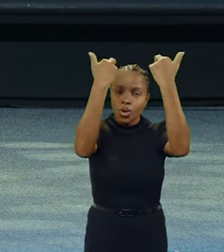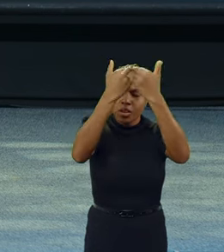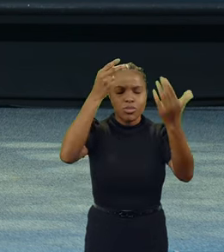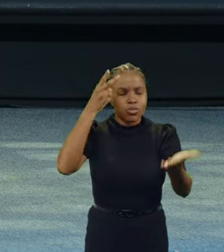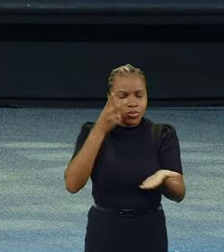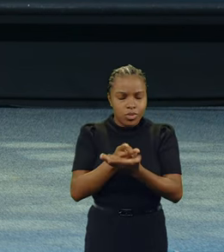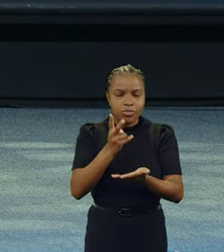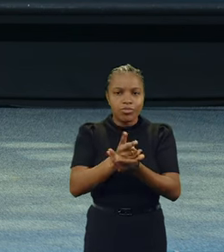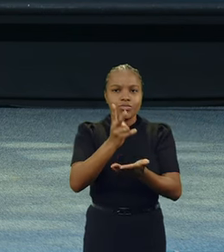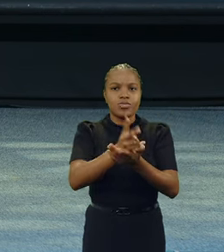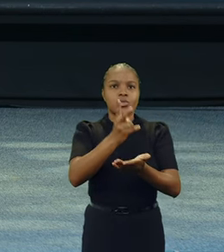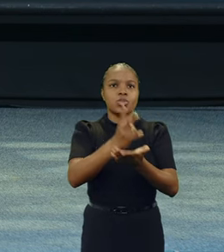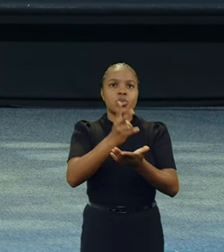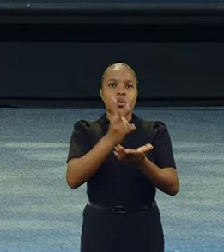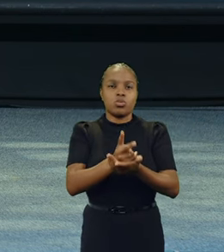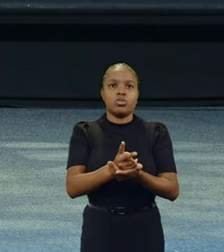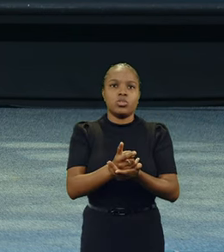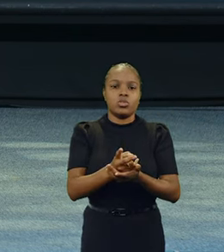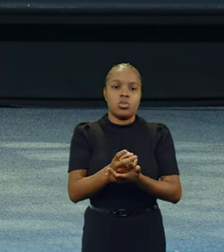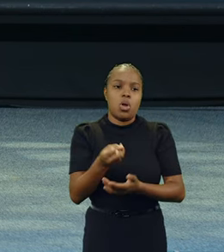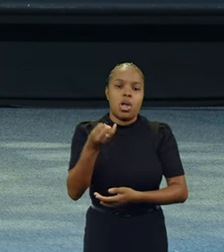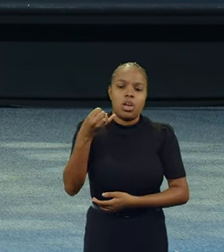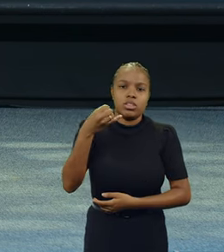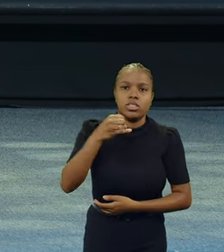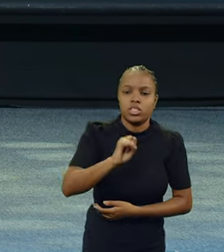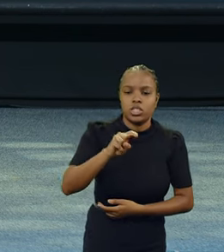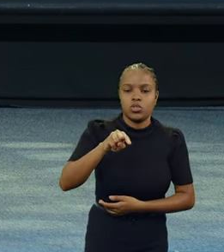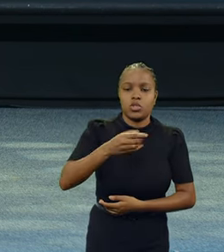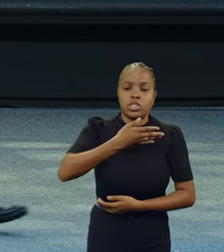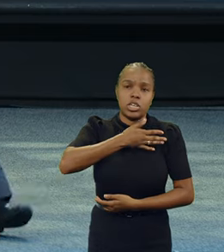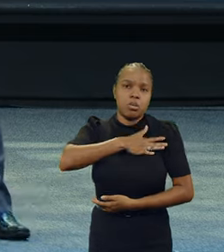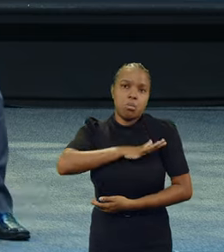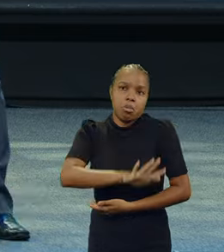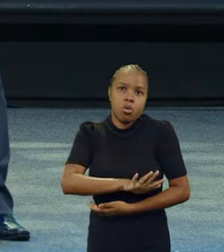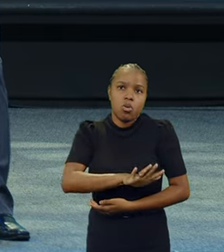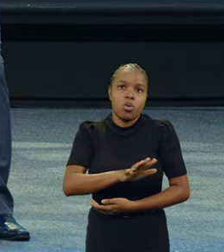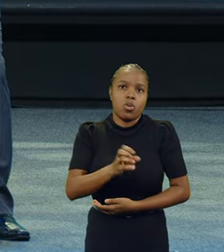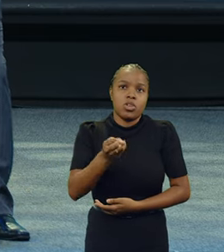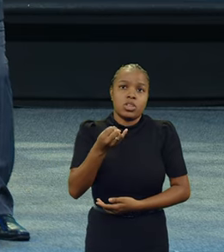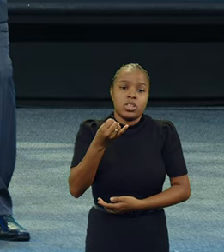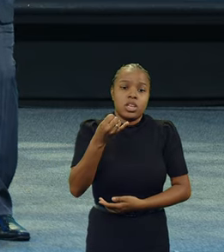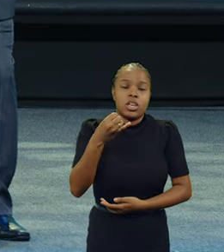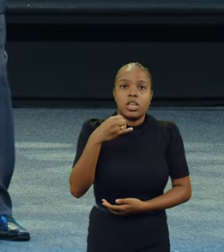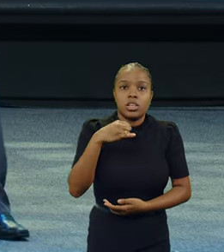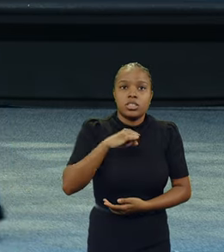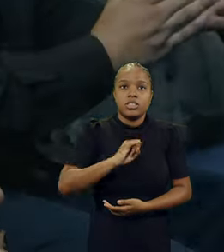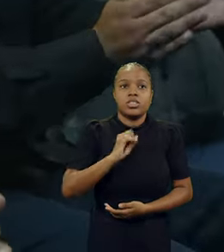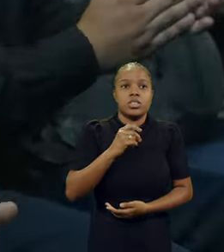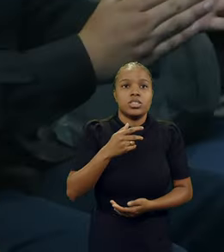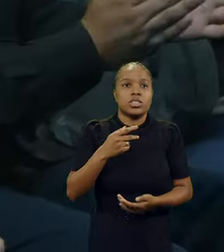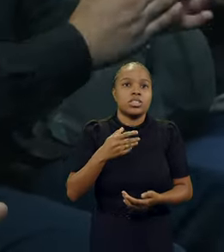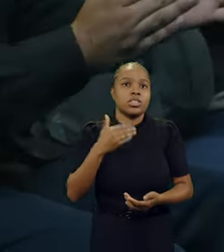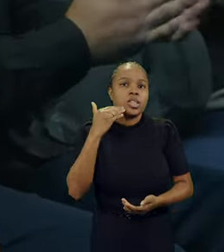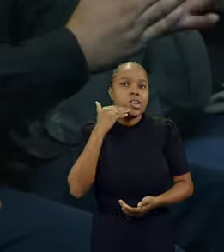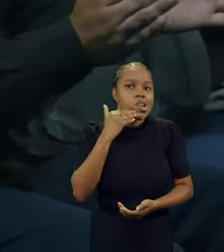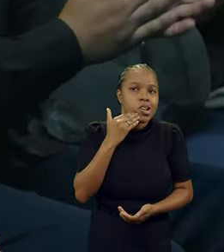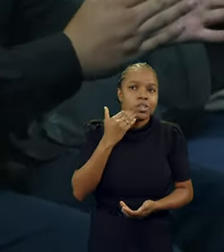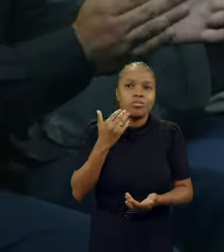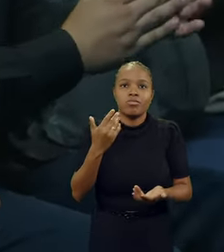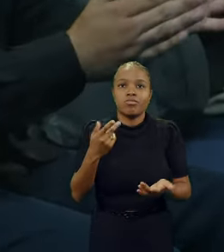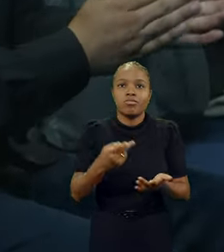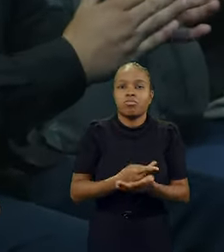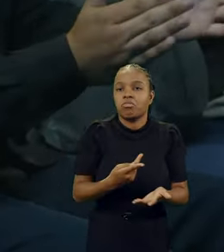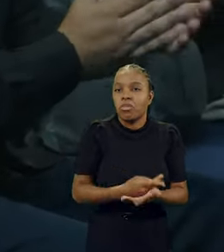mesmo você sendo contra, mesmo você fazendo biquinho, mesmo você